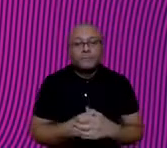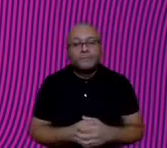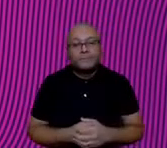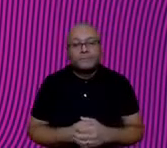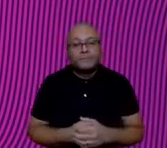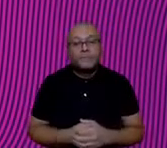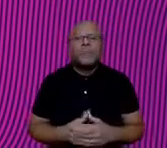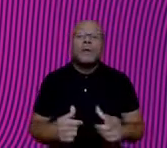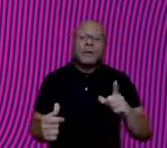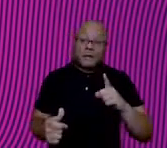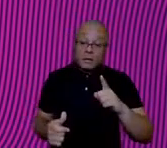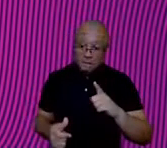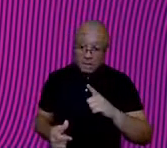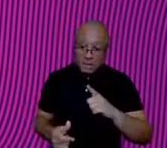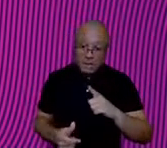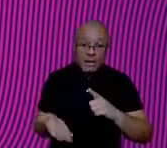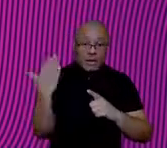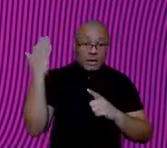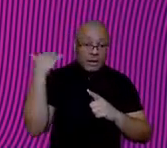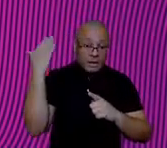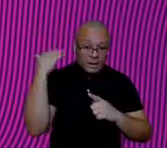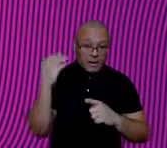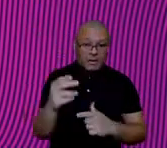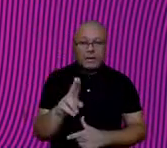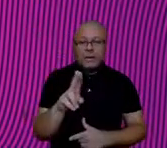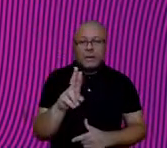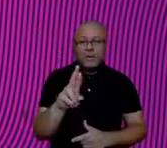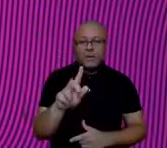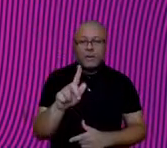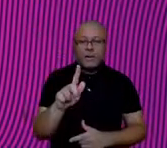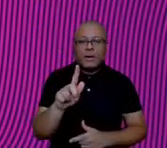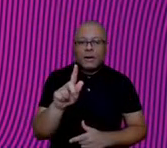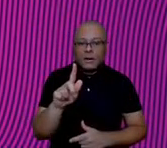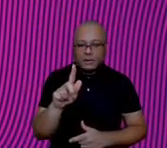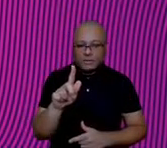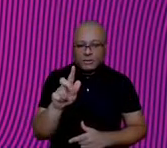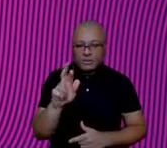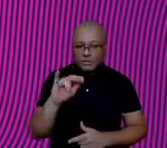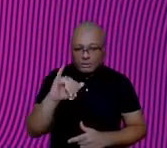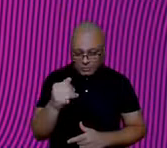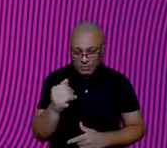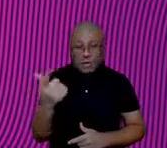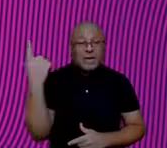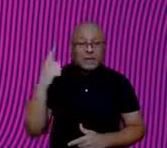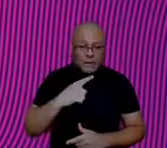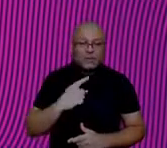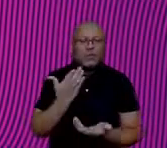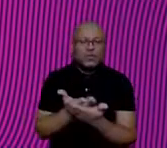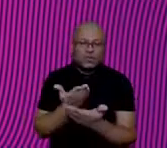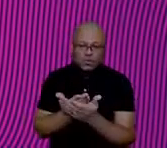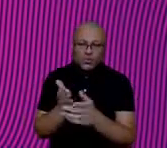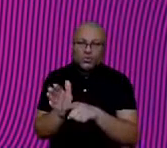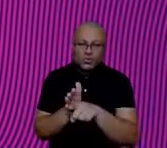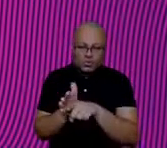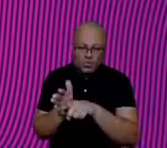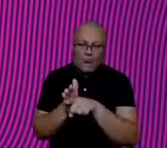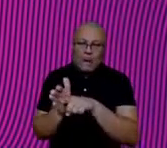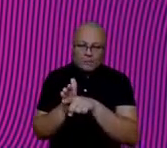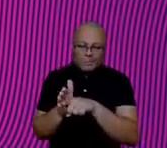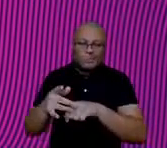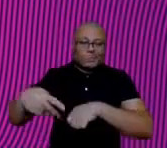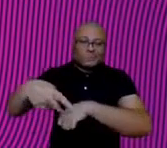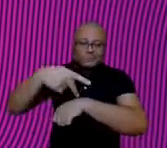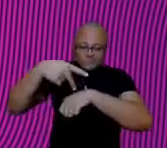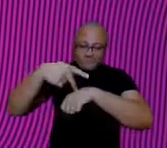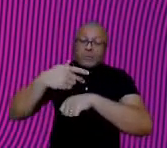gente fez até lá na UERJ, a gente fez parte de um estudo internacional de genética de Parkinson, e eu acho que em breve, esse estudo,